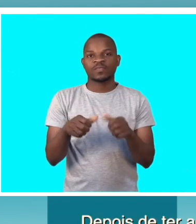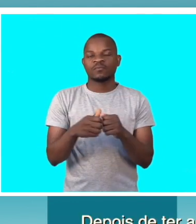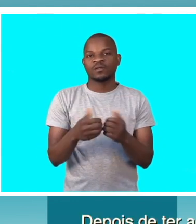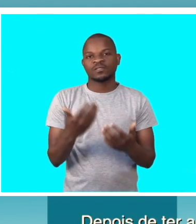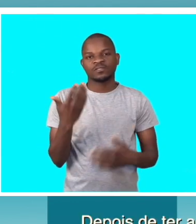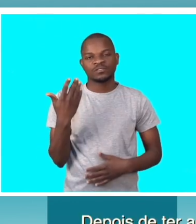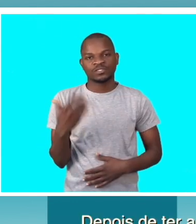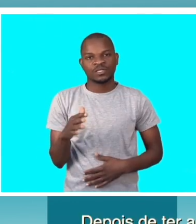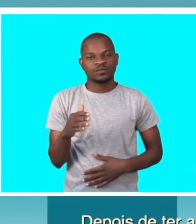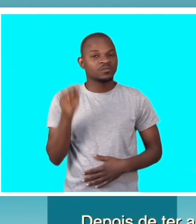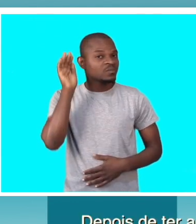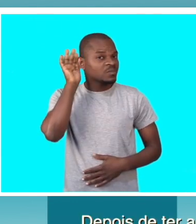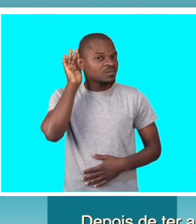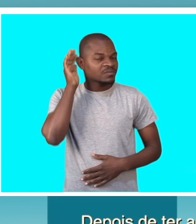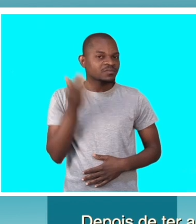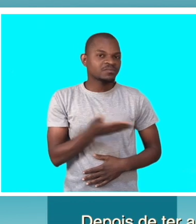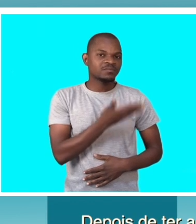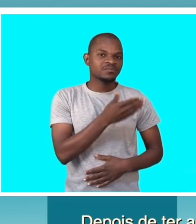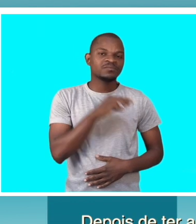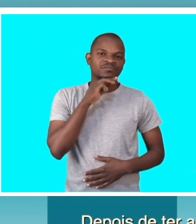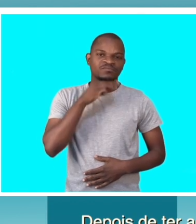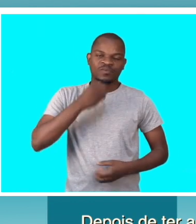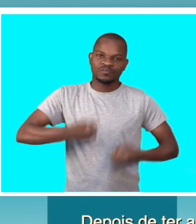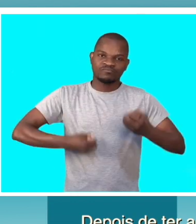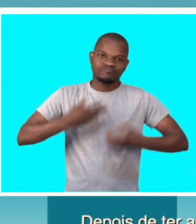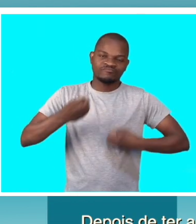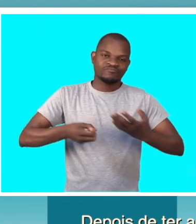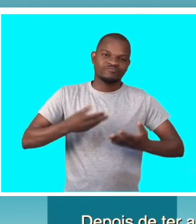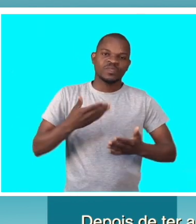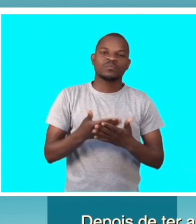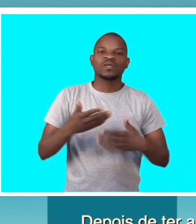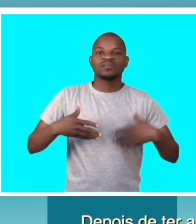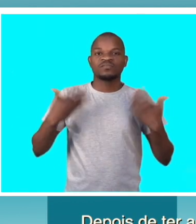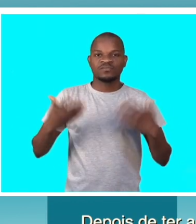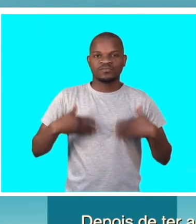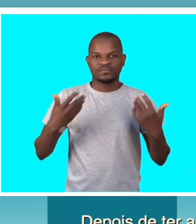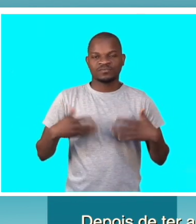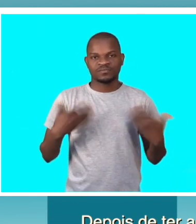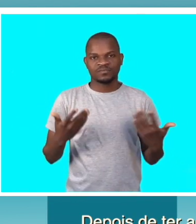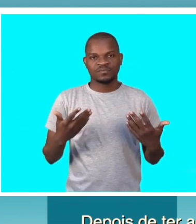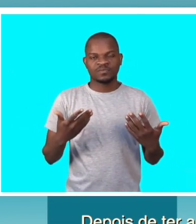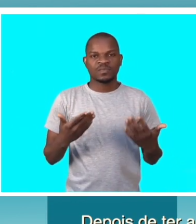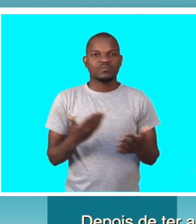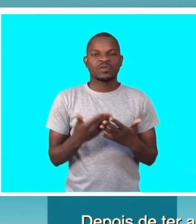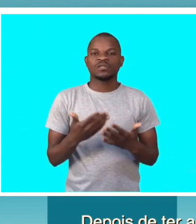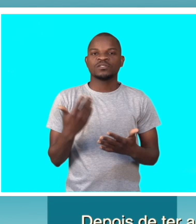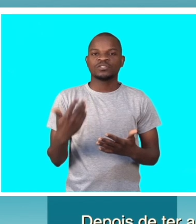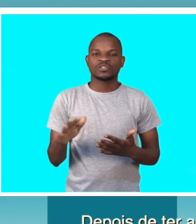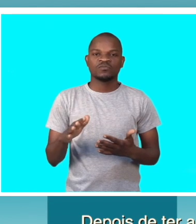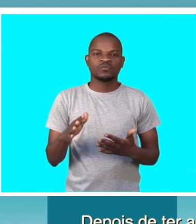de acompanhar esta mensagem da mãe, que ficou extremamente feliz pela